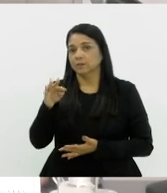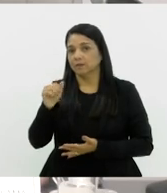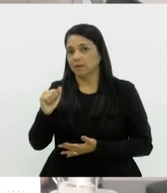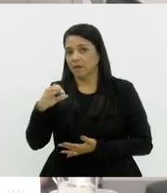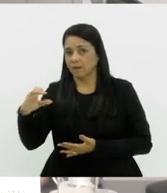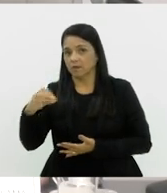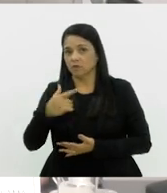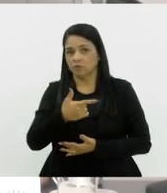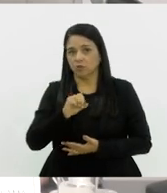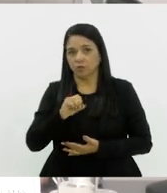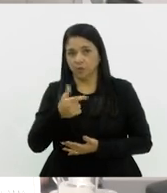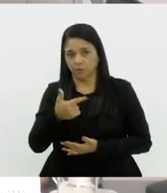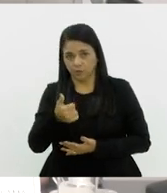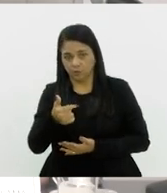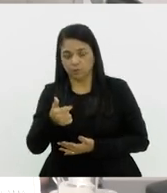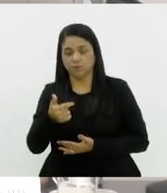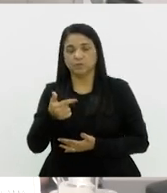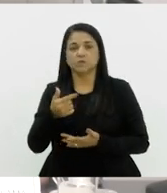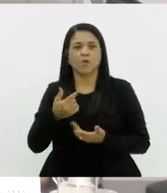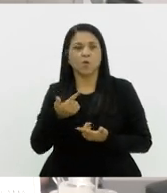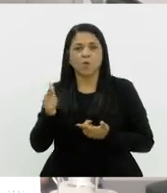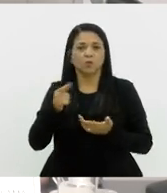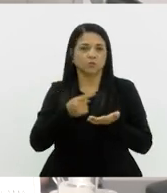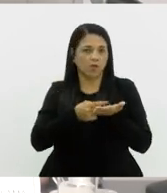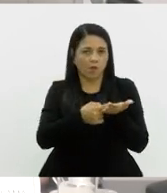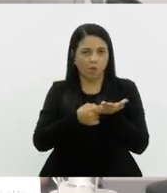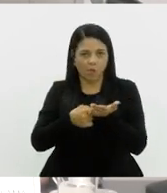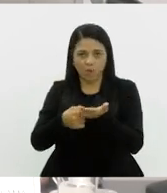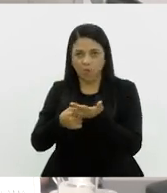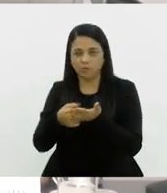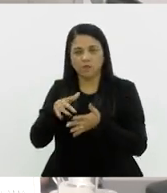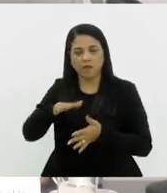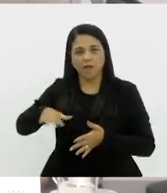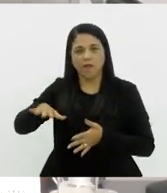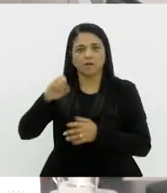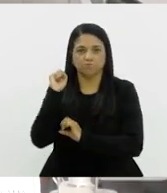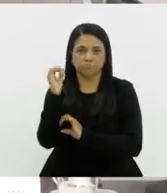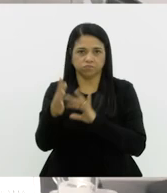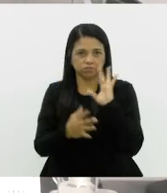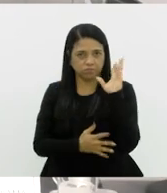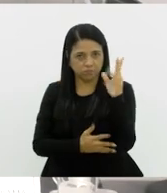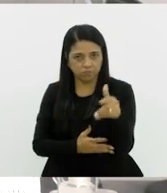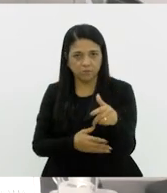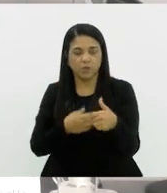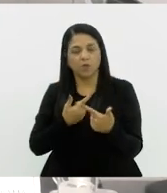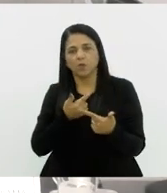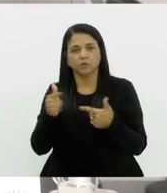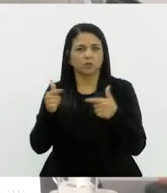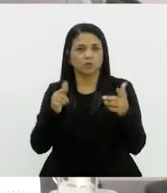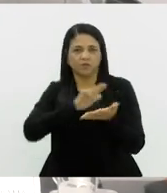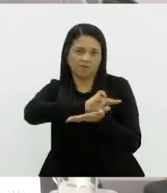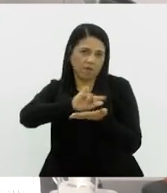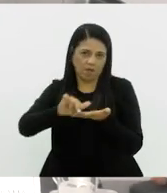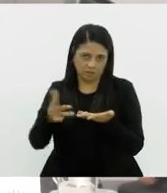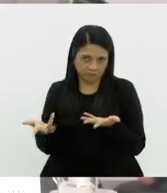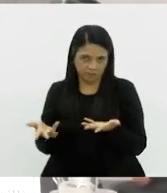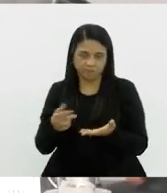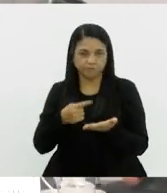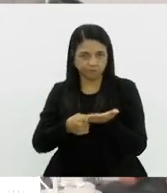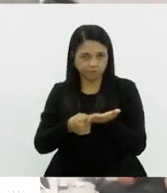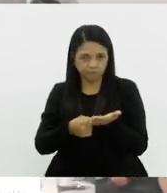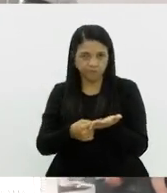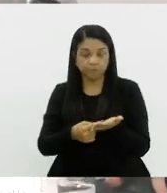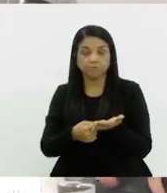outros acordos em áreas ambientais e várias outras que não me cabe mencionar aqui. Agora, é claro,